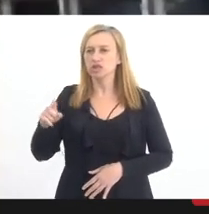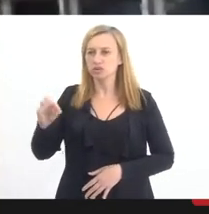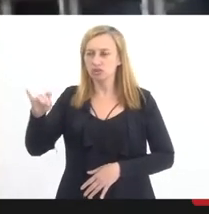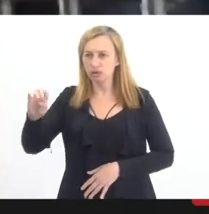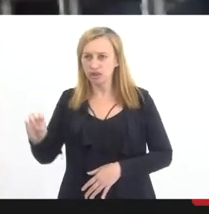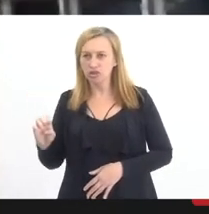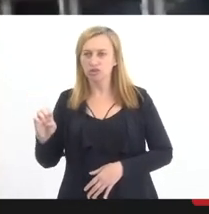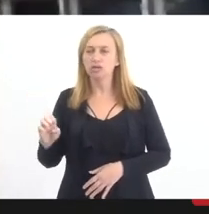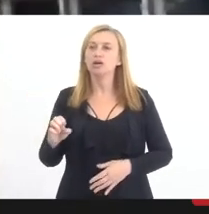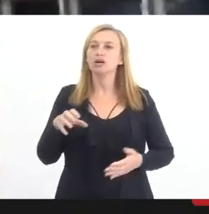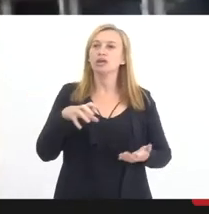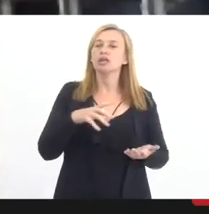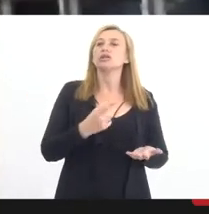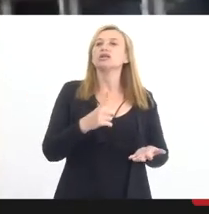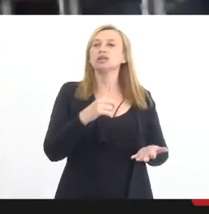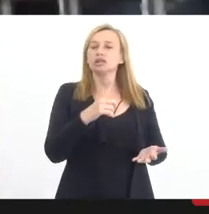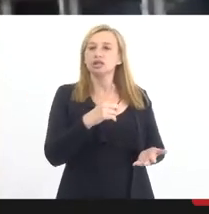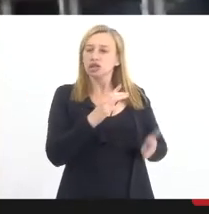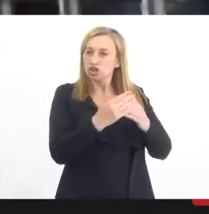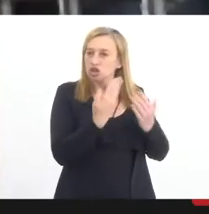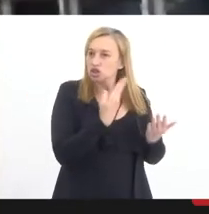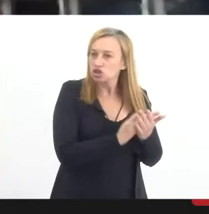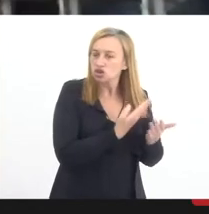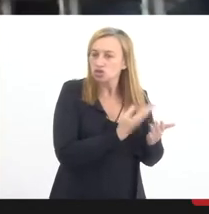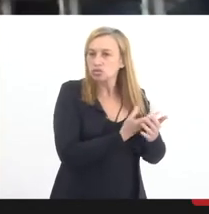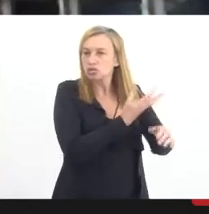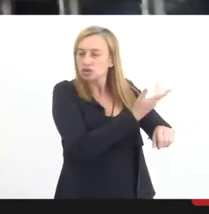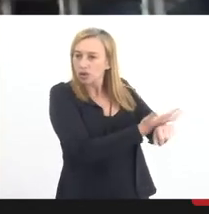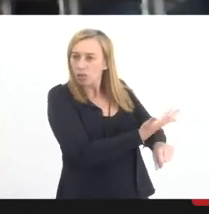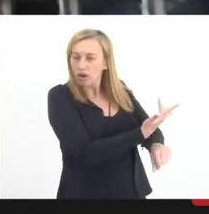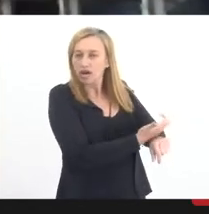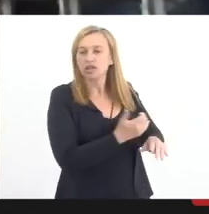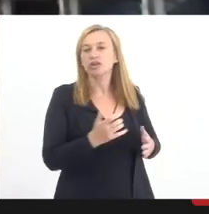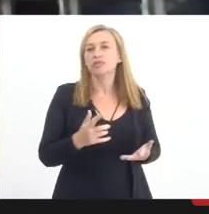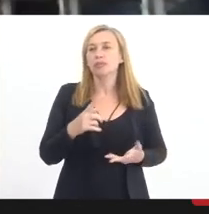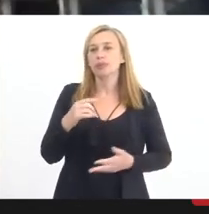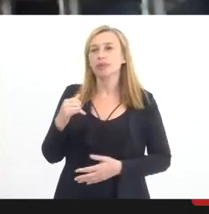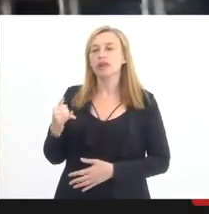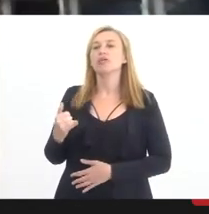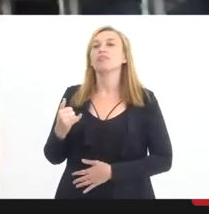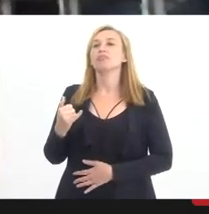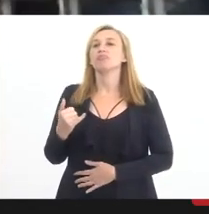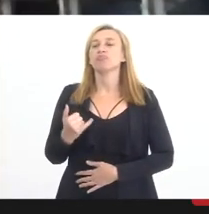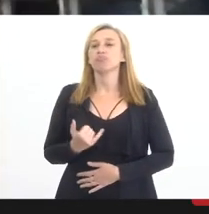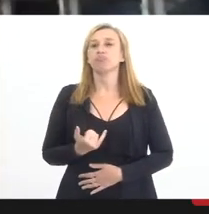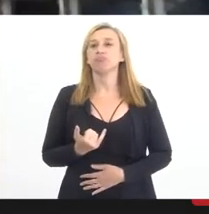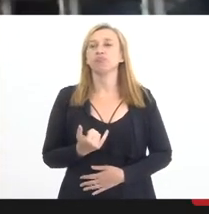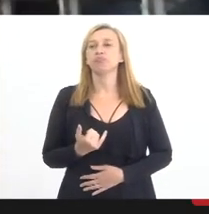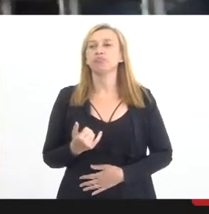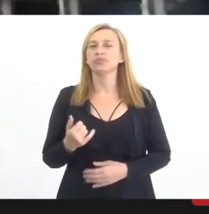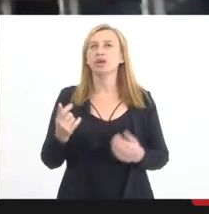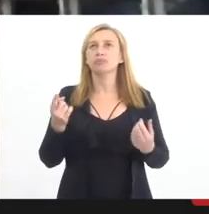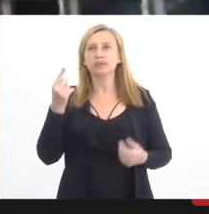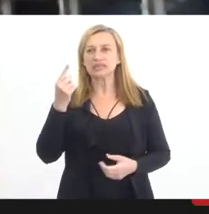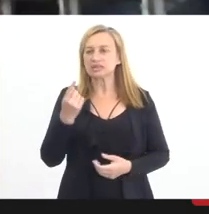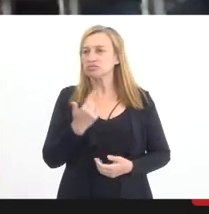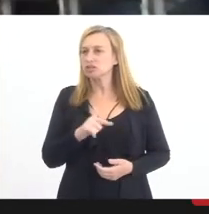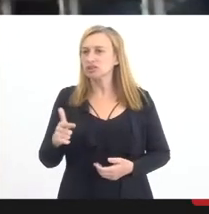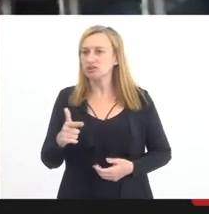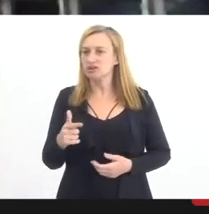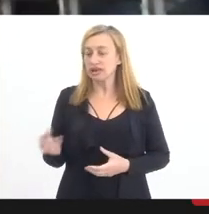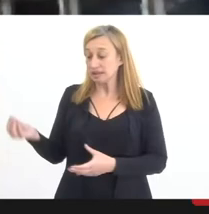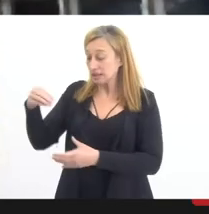matriculados na UERJ. Esse dado eu acho relevante porque a gente começa a pensar que, sem estar presente na